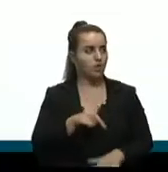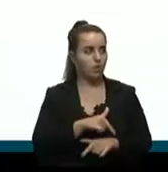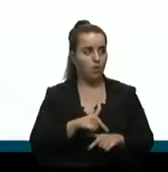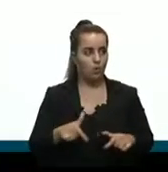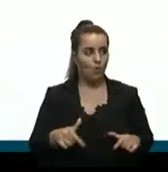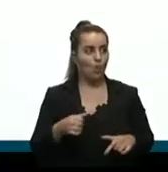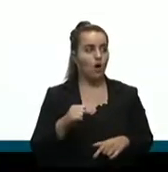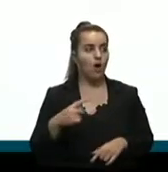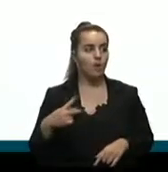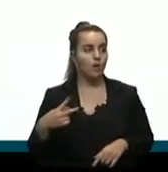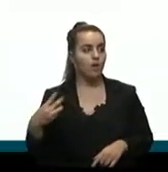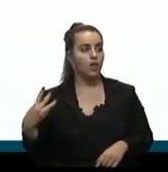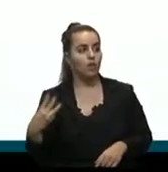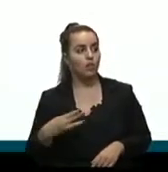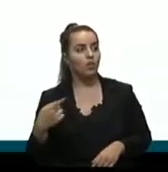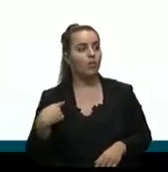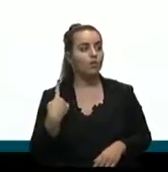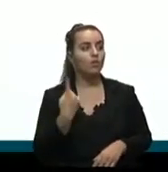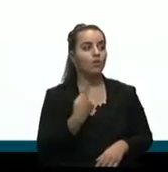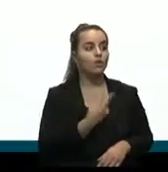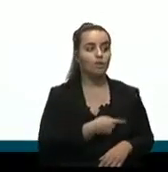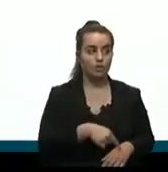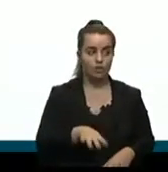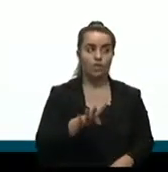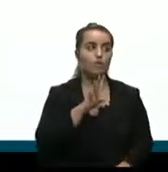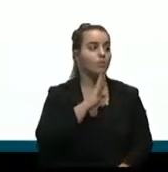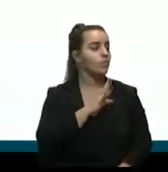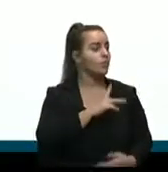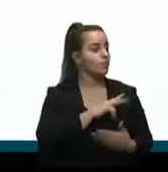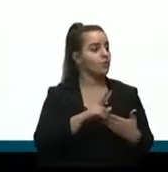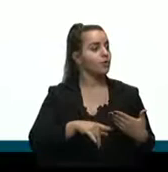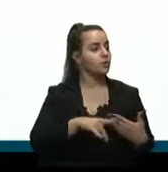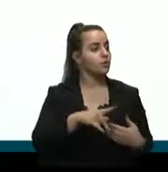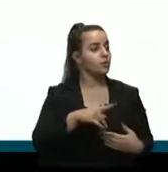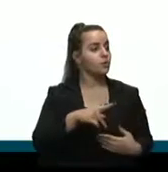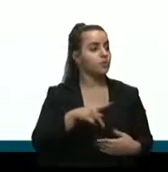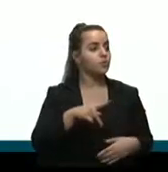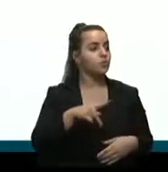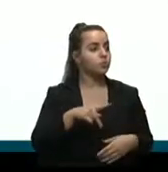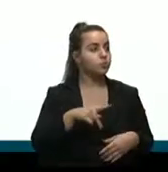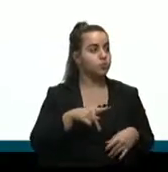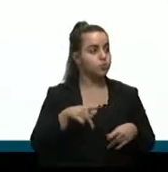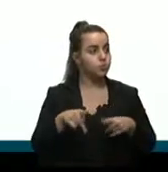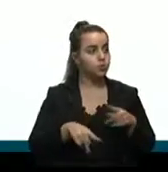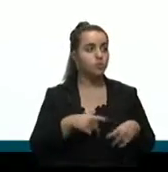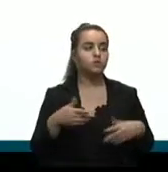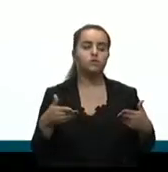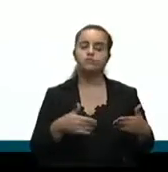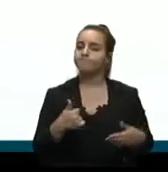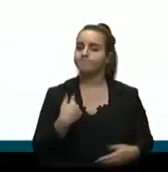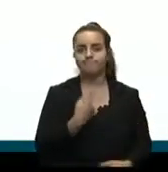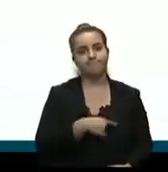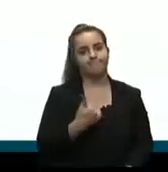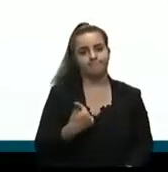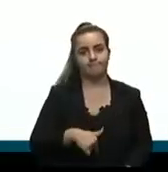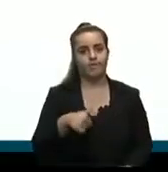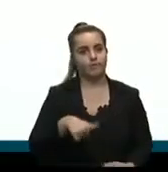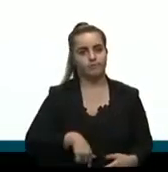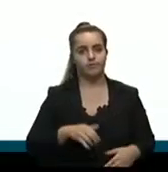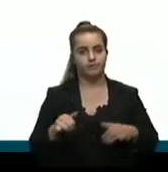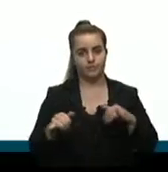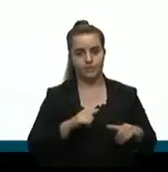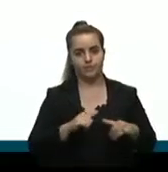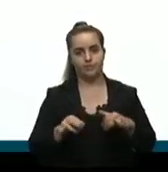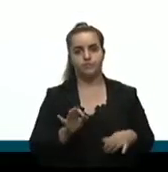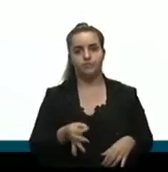problema 3, nós conhecíamos a variância populacional. Agora, nós não teremos essa